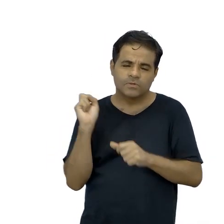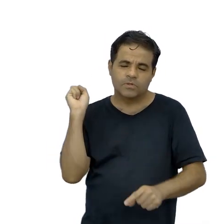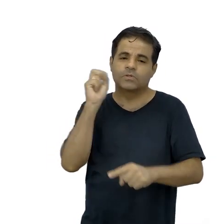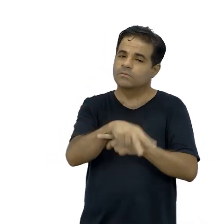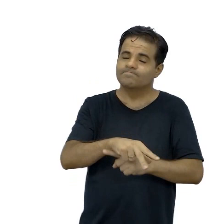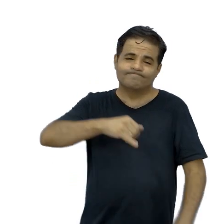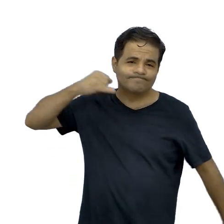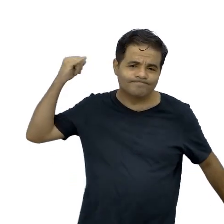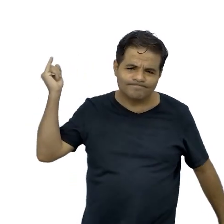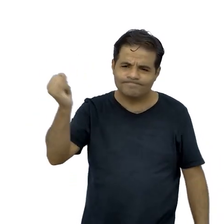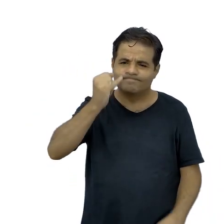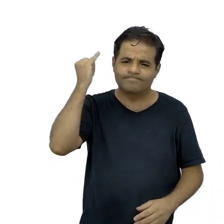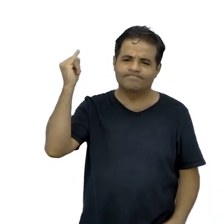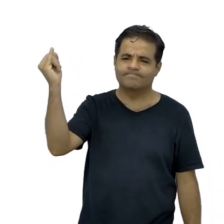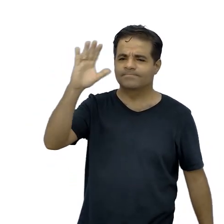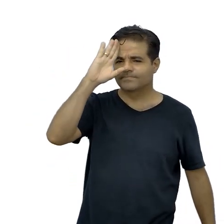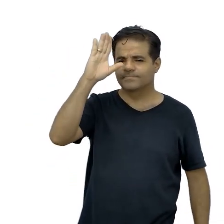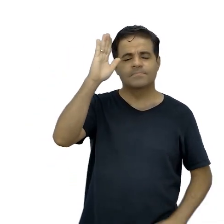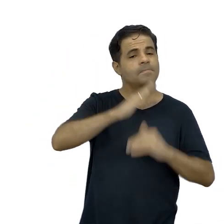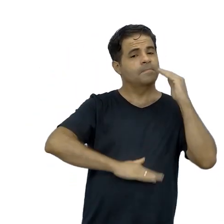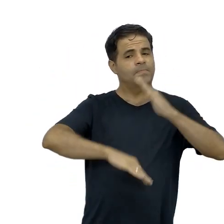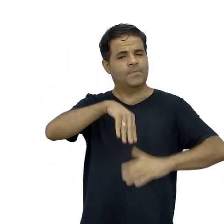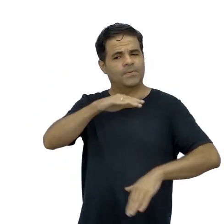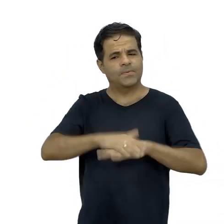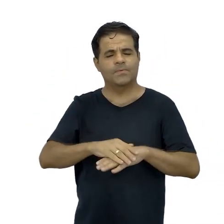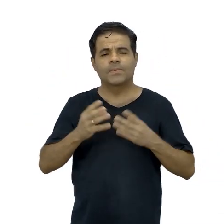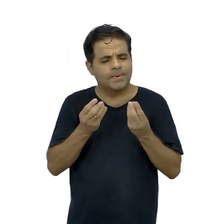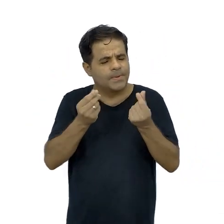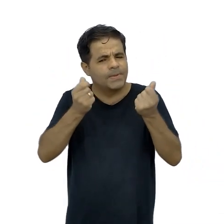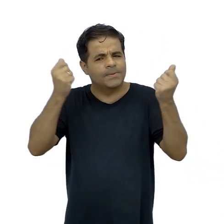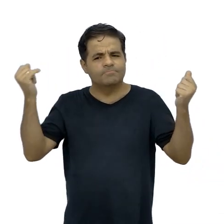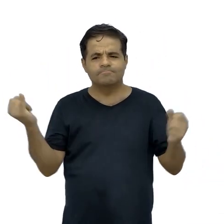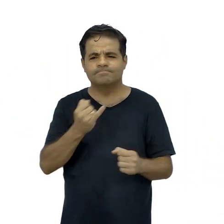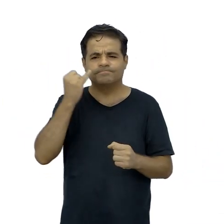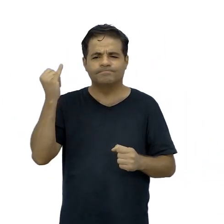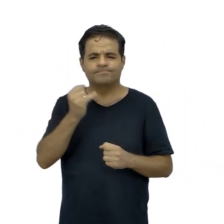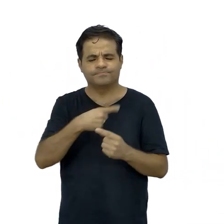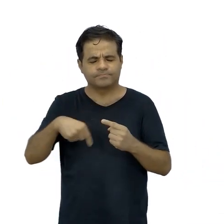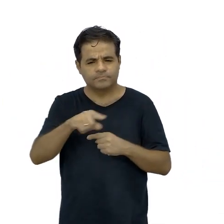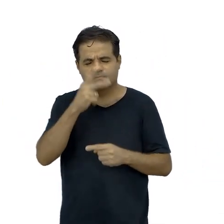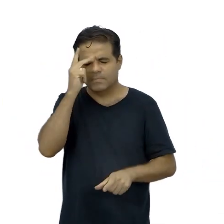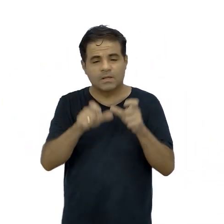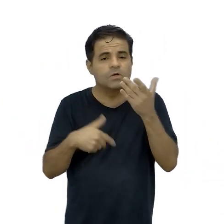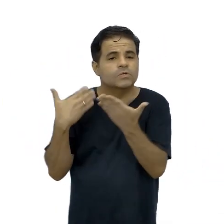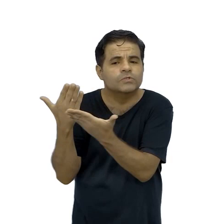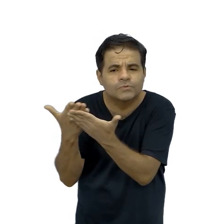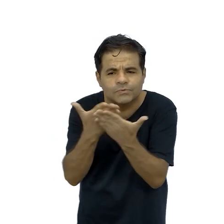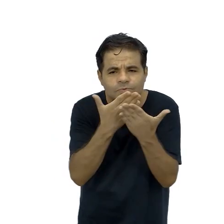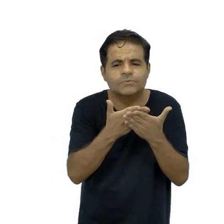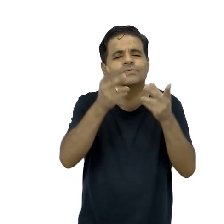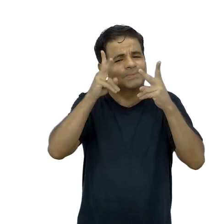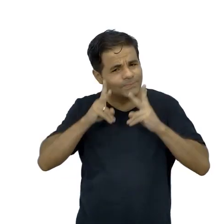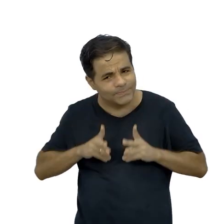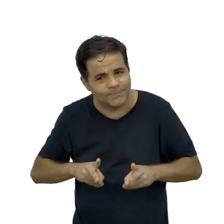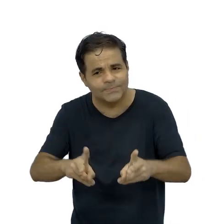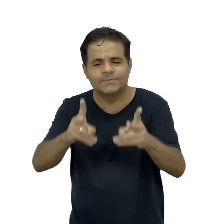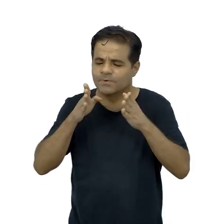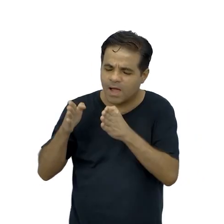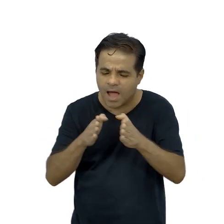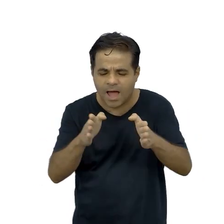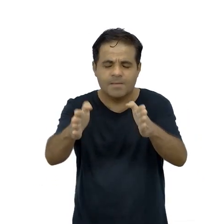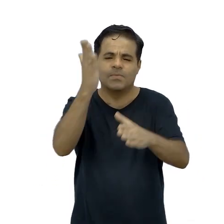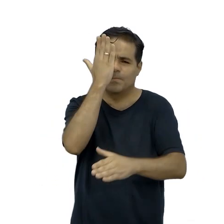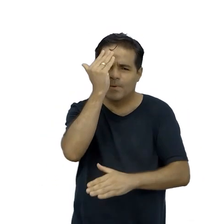tornou-se importante priorizarmos as aprendizagens essenciais para que os nossos estudantes continuem suas trajetórias